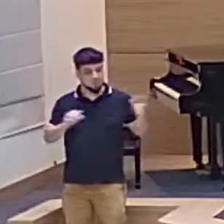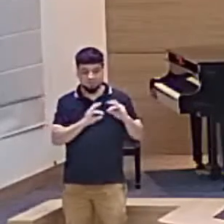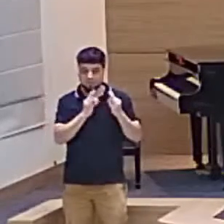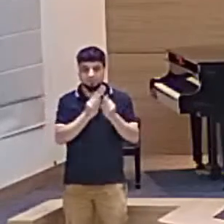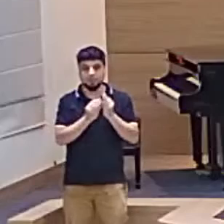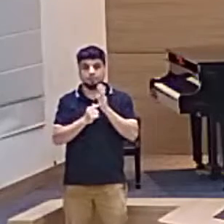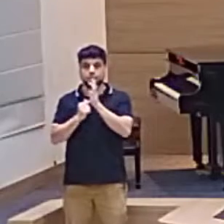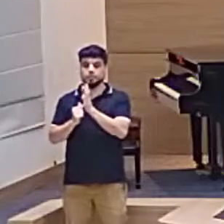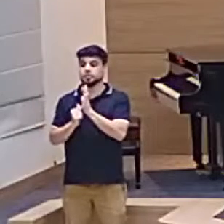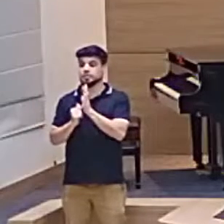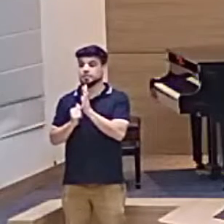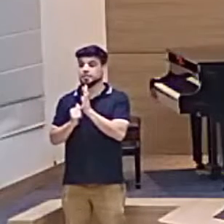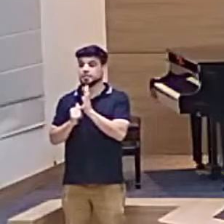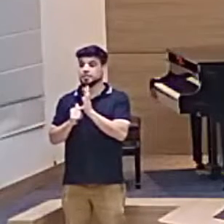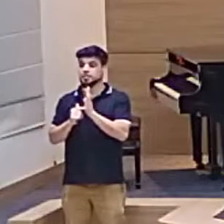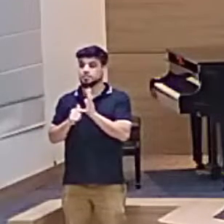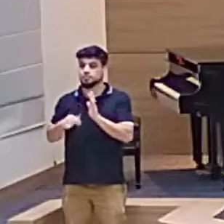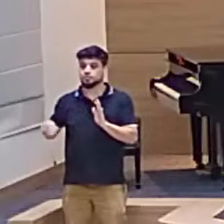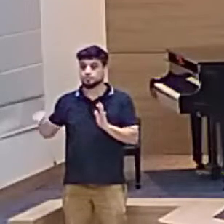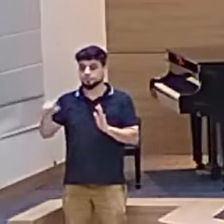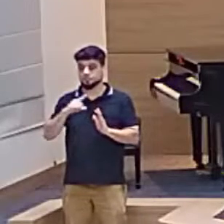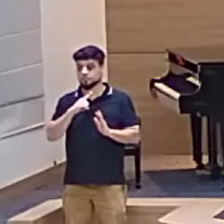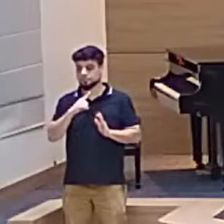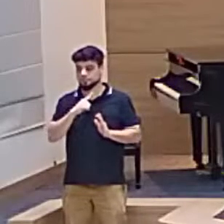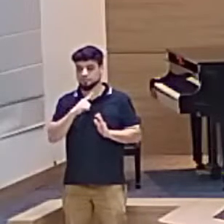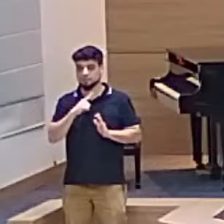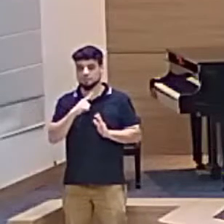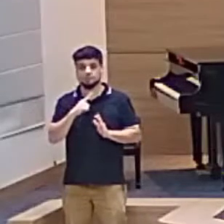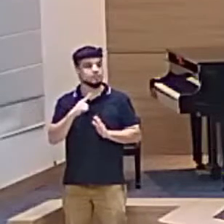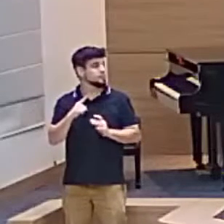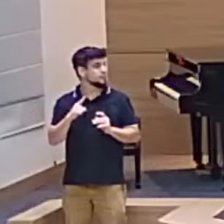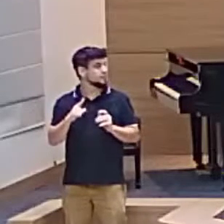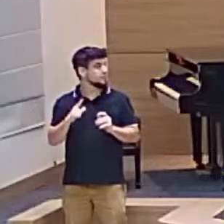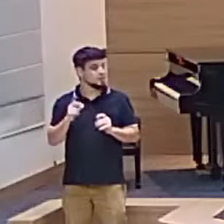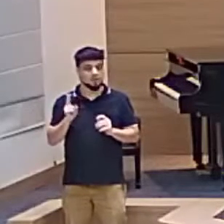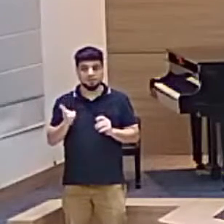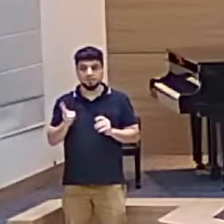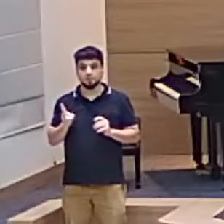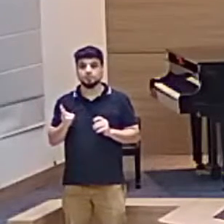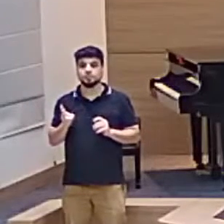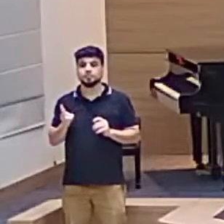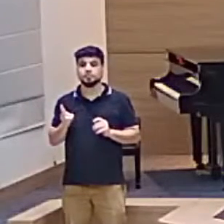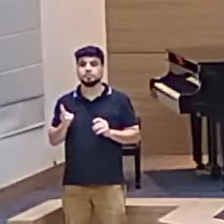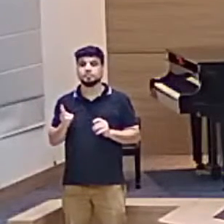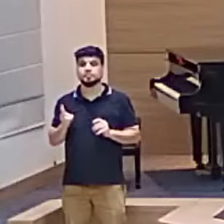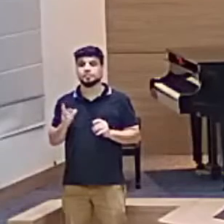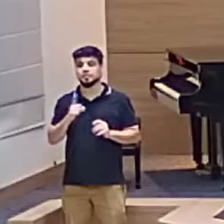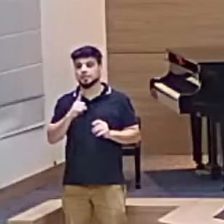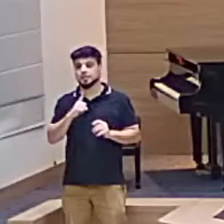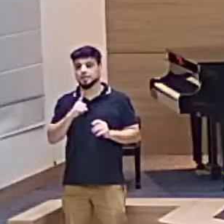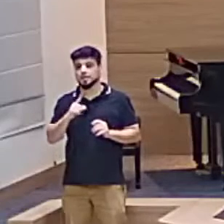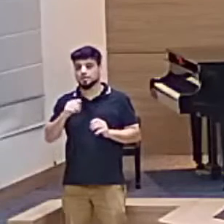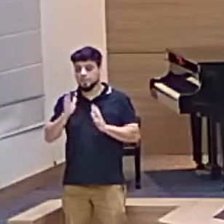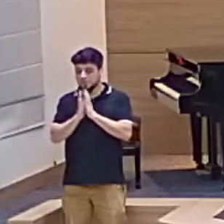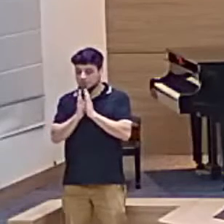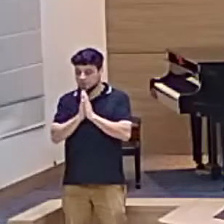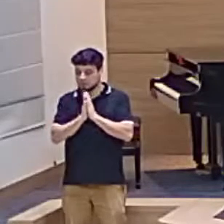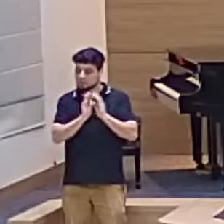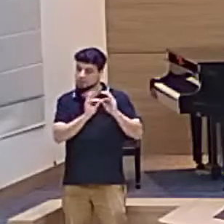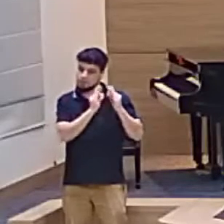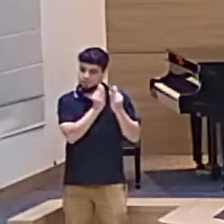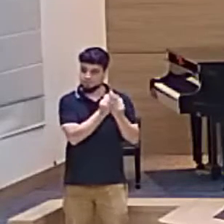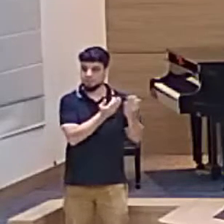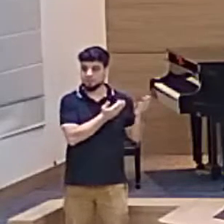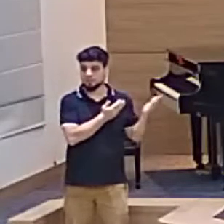pequeno mas a nossa oração ela é bastante direcionada a família especialmente é o pai e a mãe nós toda a família